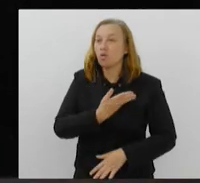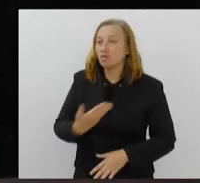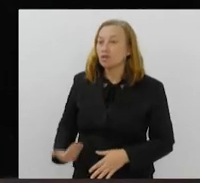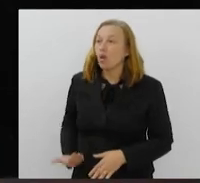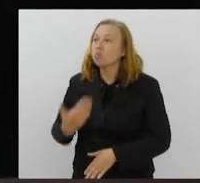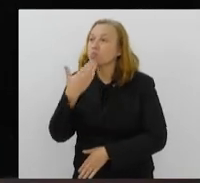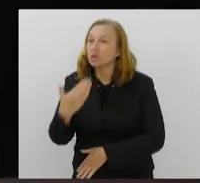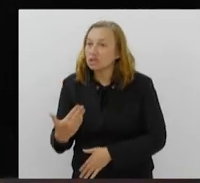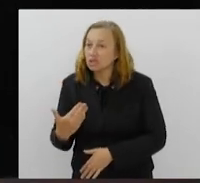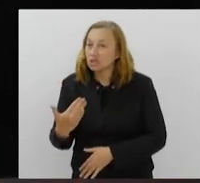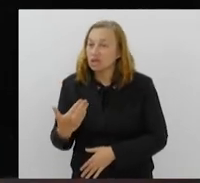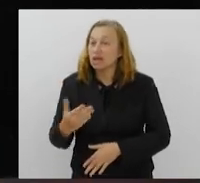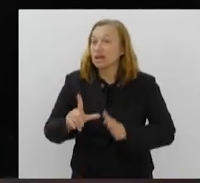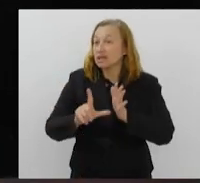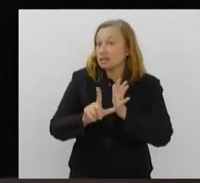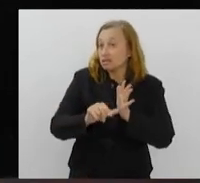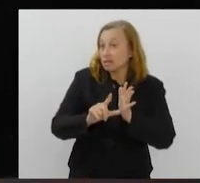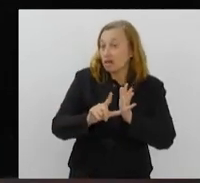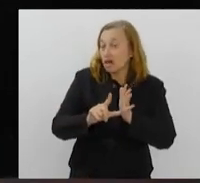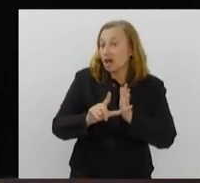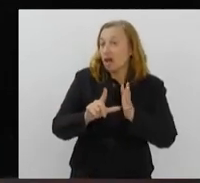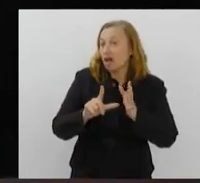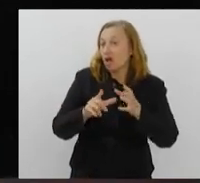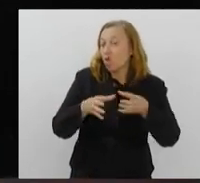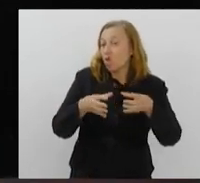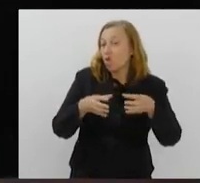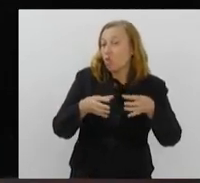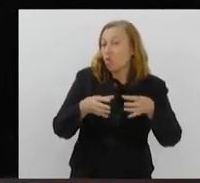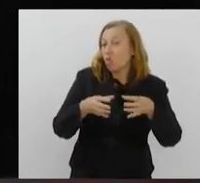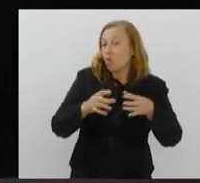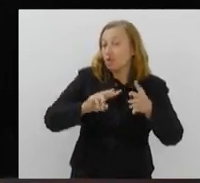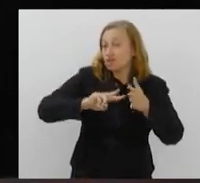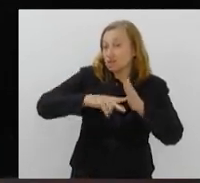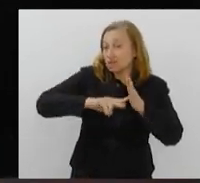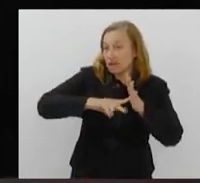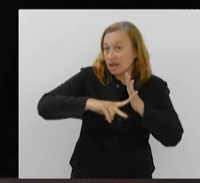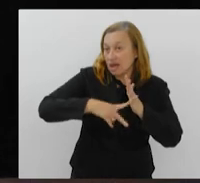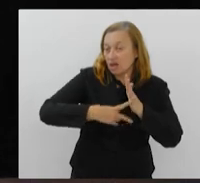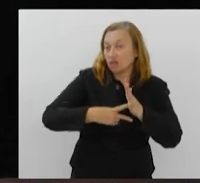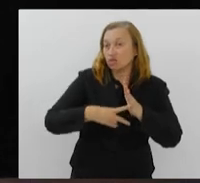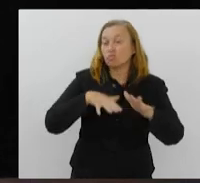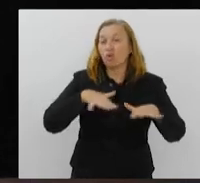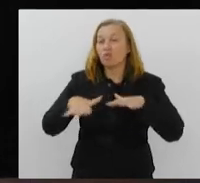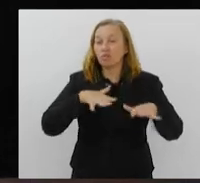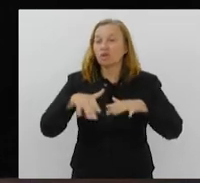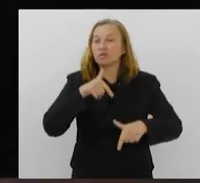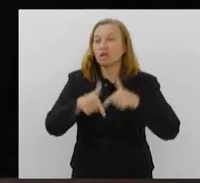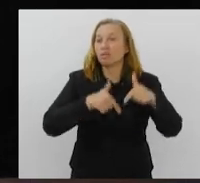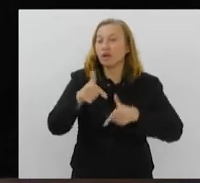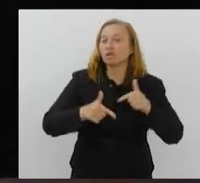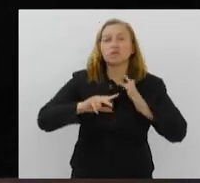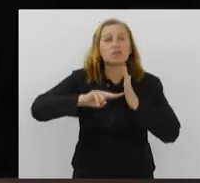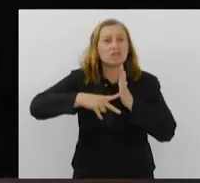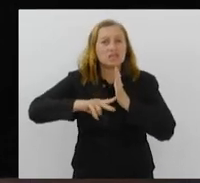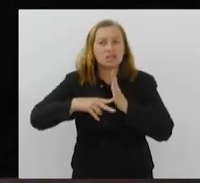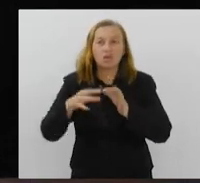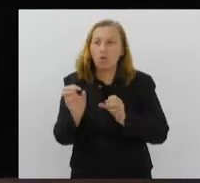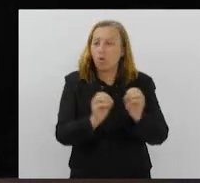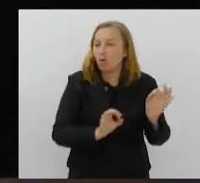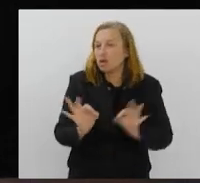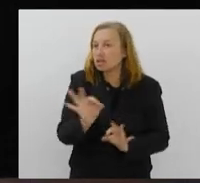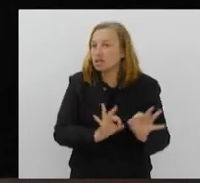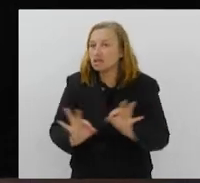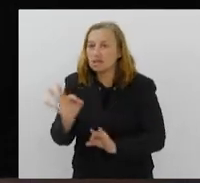as centrais sindicais, que os movimentos de trabalhadoras e trabalhadores, que os sindicatos, que as